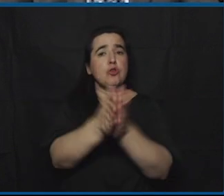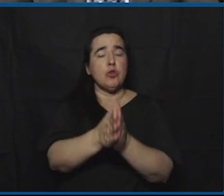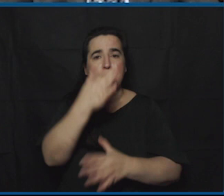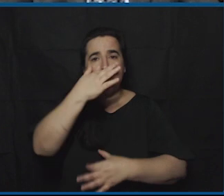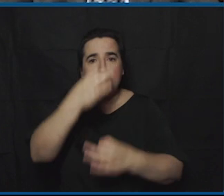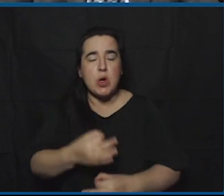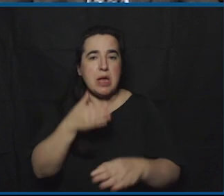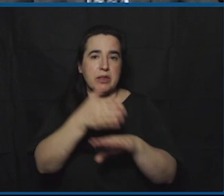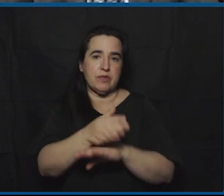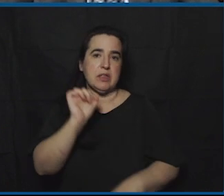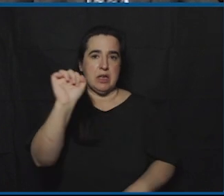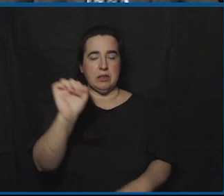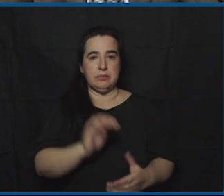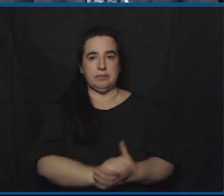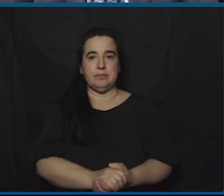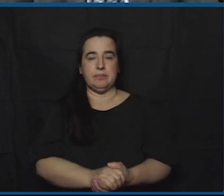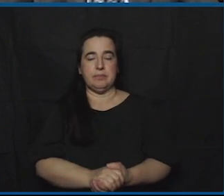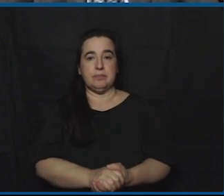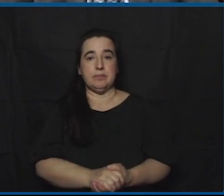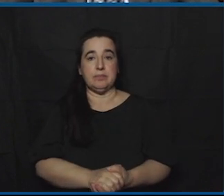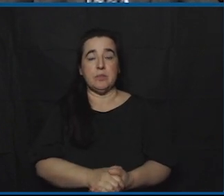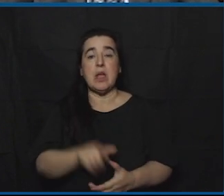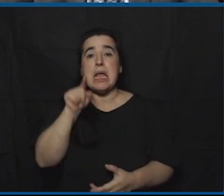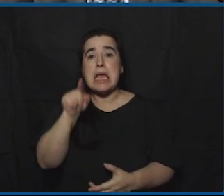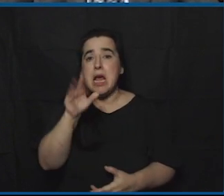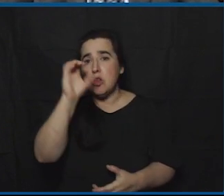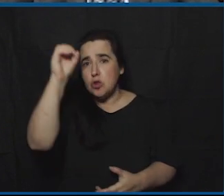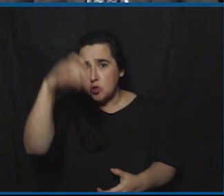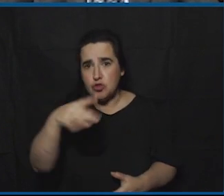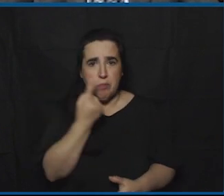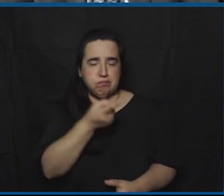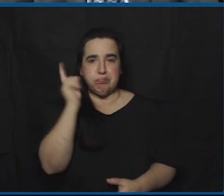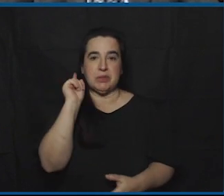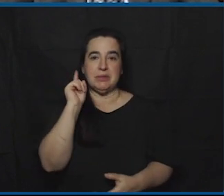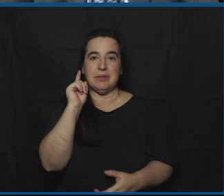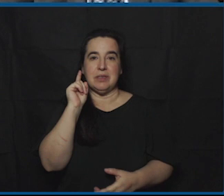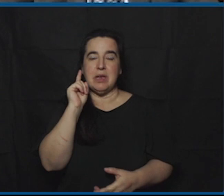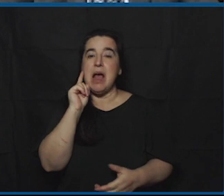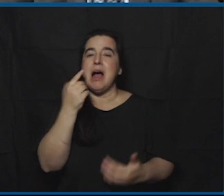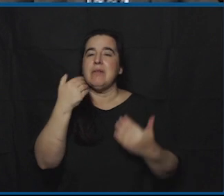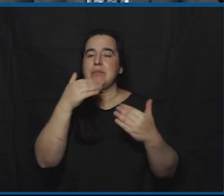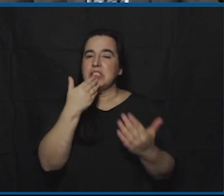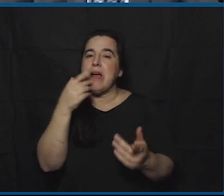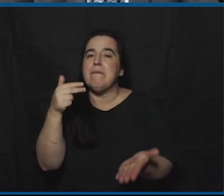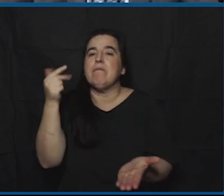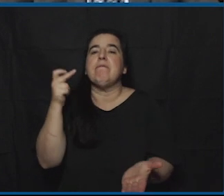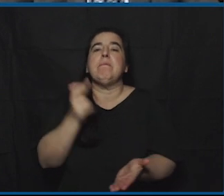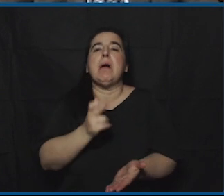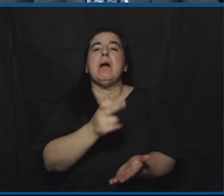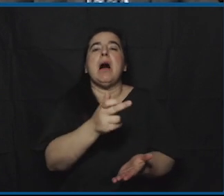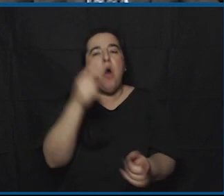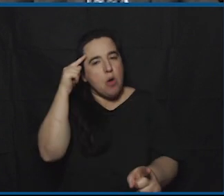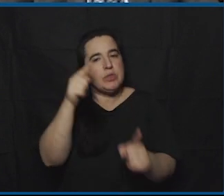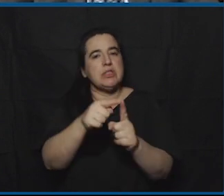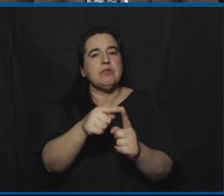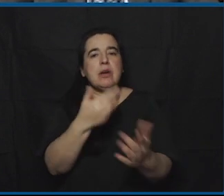meio dele. Ele não era a luz, mas veio para testificar da luz. Nós